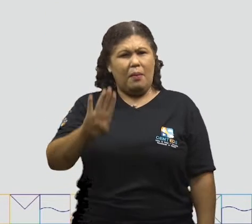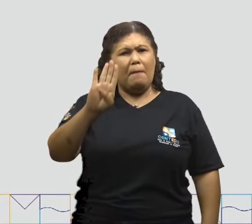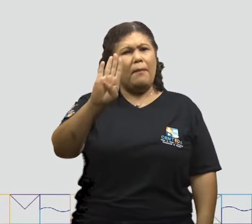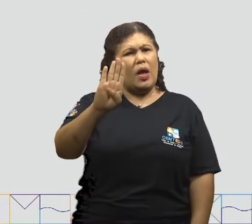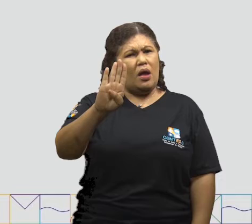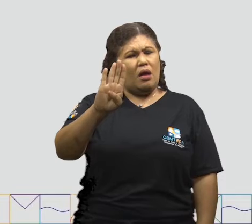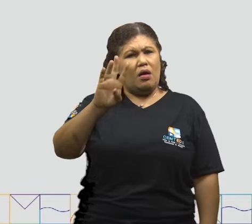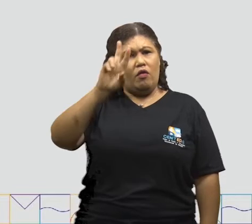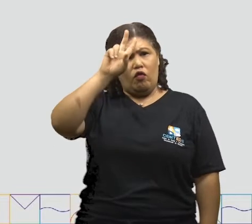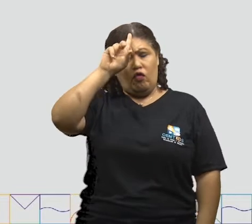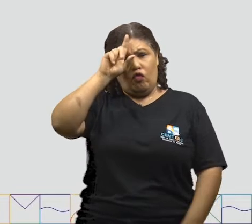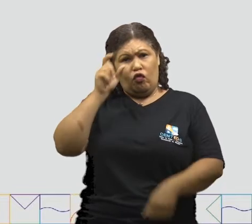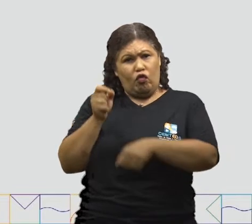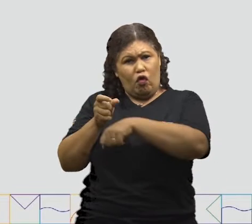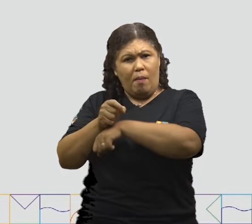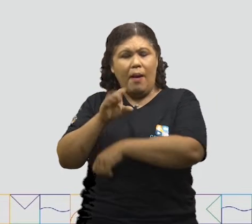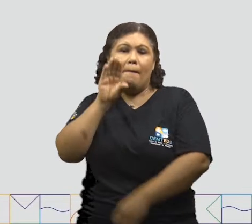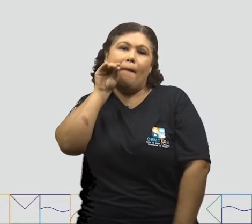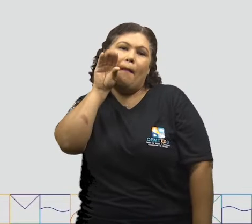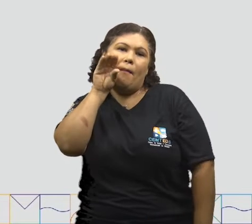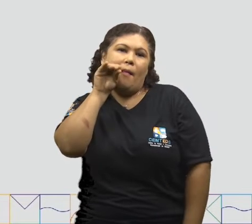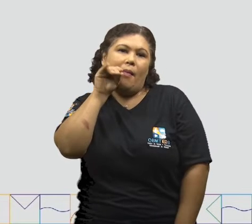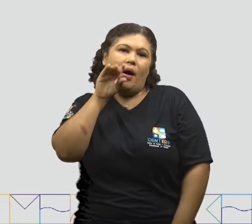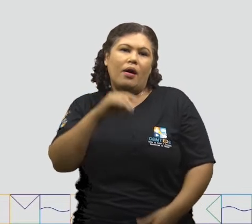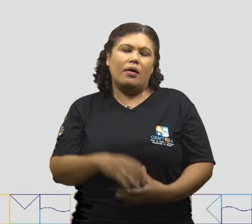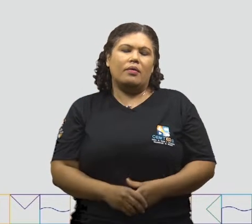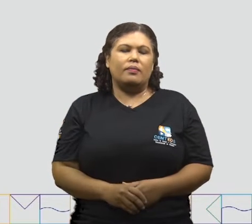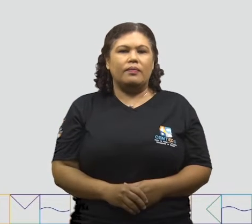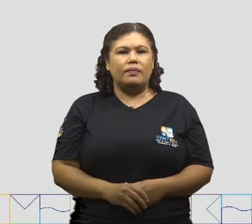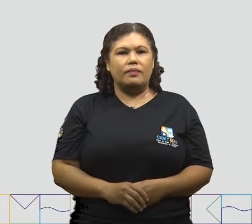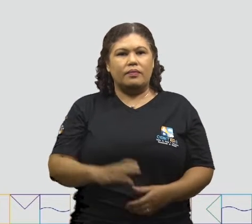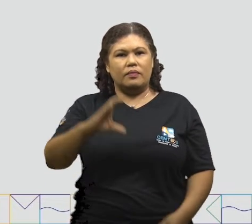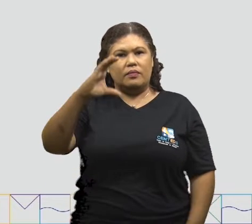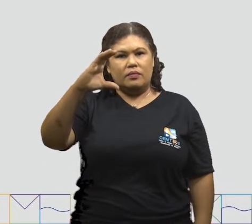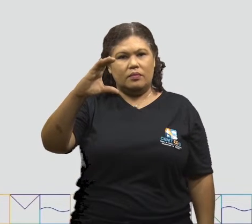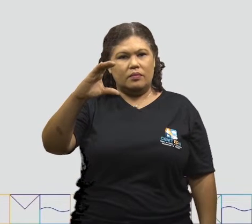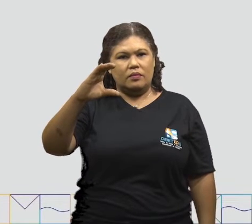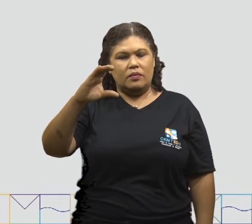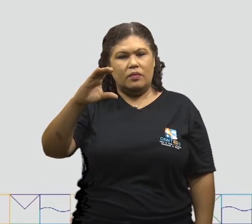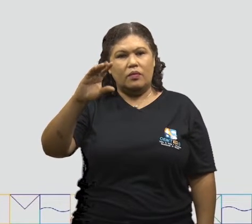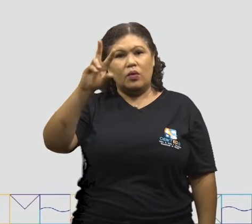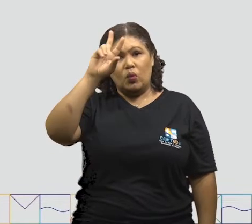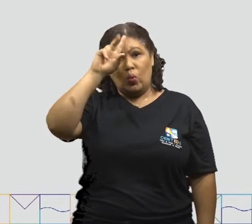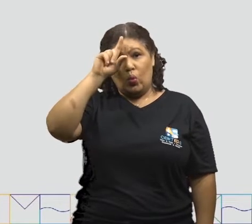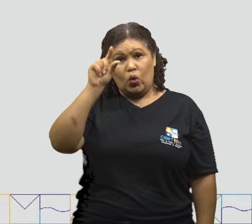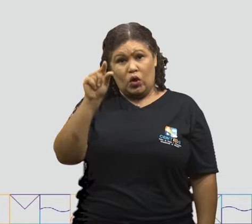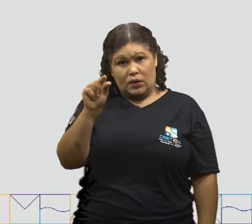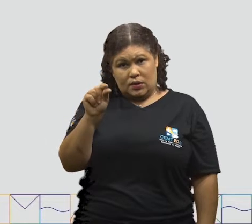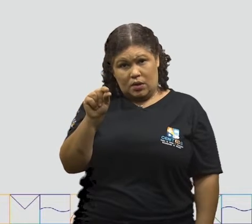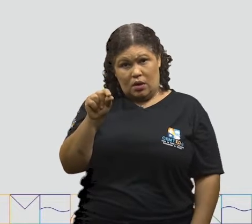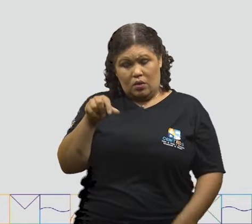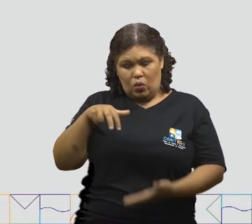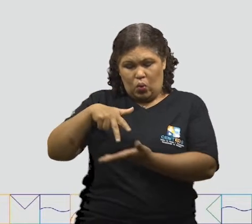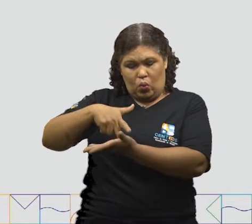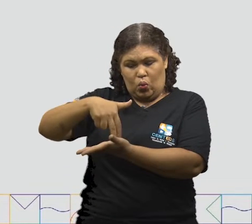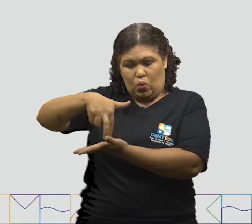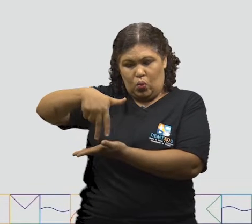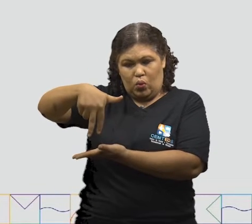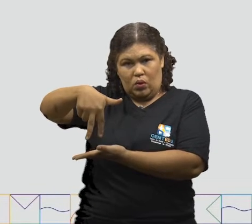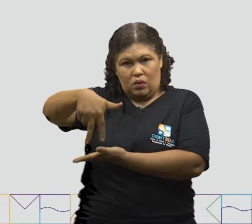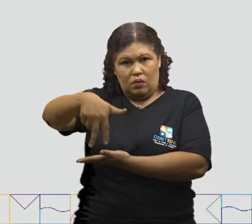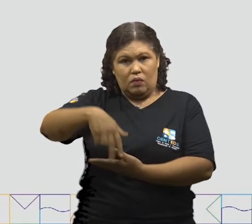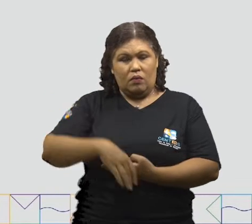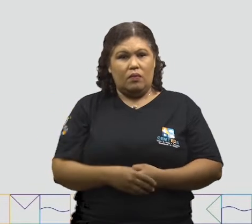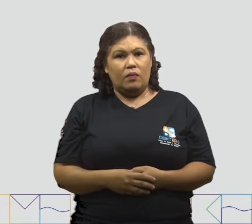B. A formiga que falava. Ou será que é a letrinha C? O inseto